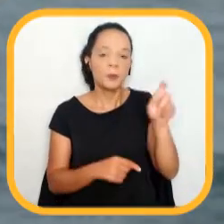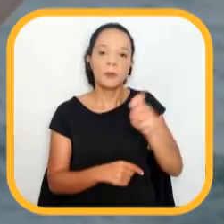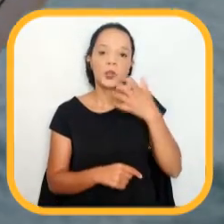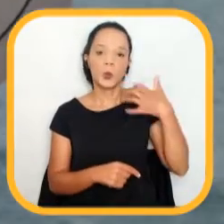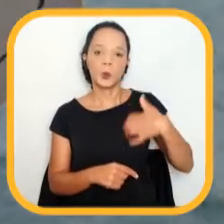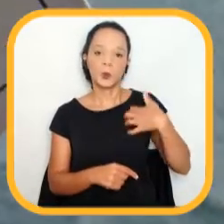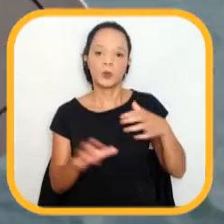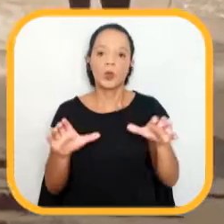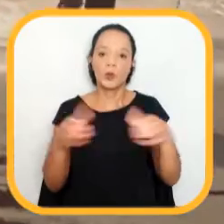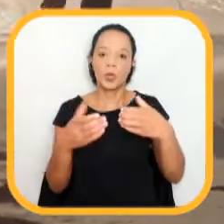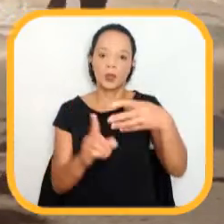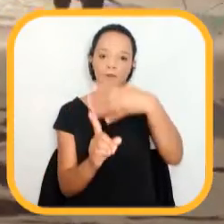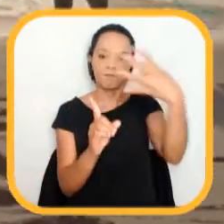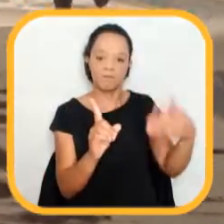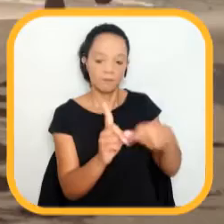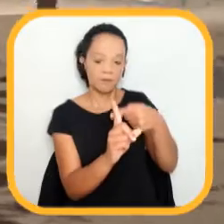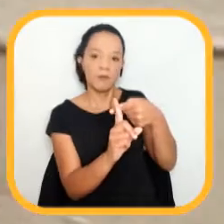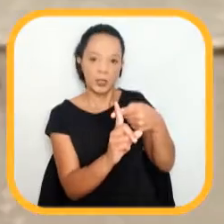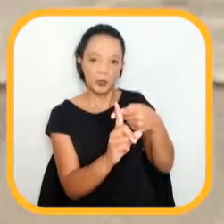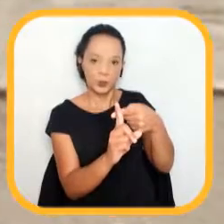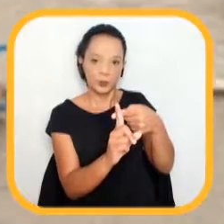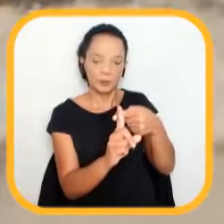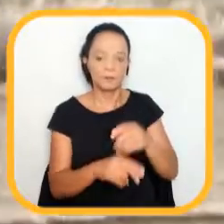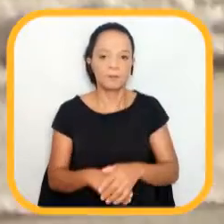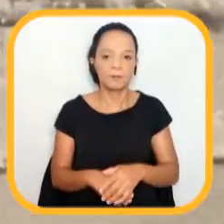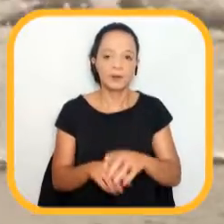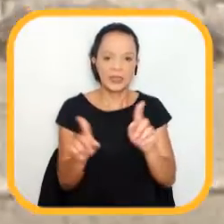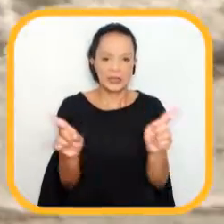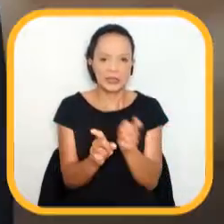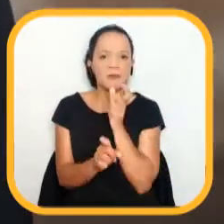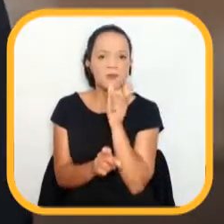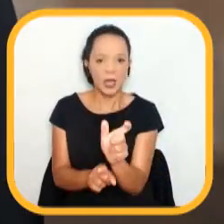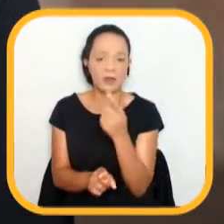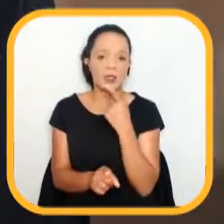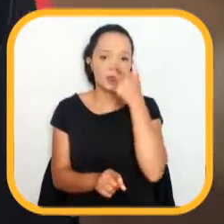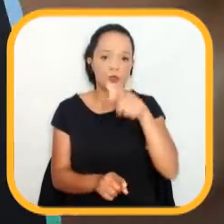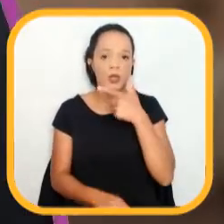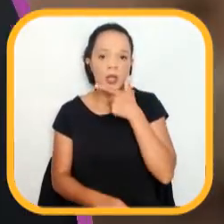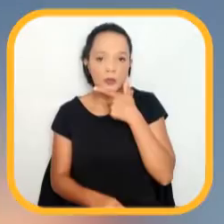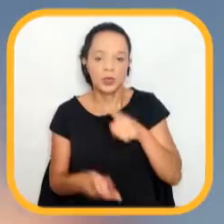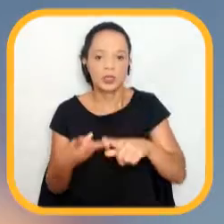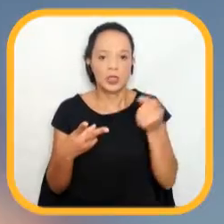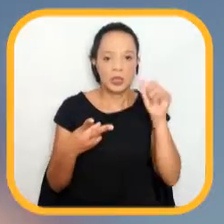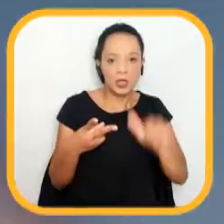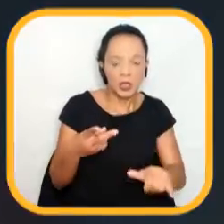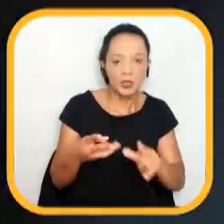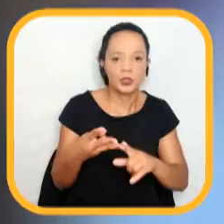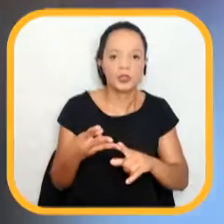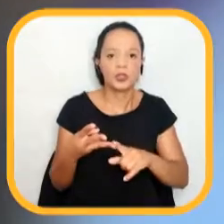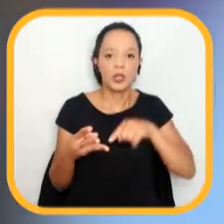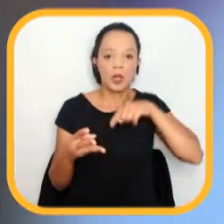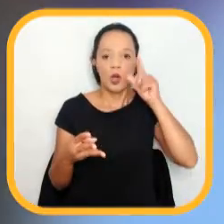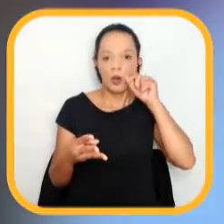Junho é o mês do orgulho da comunidade LGBTI+. A sigla representa as pessoas lésbicas,